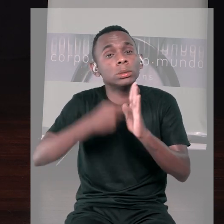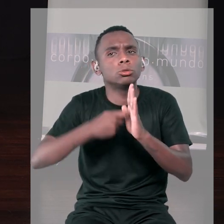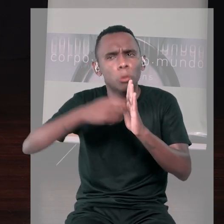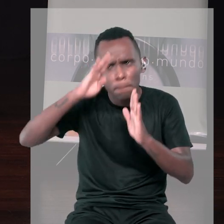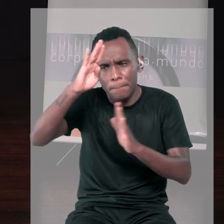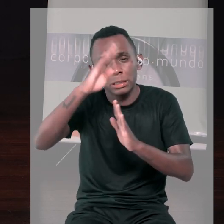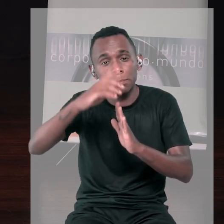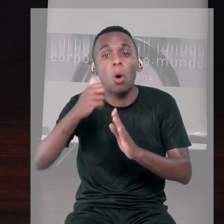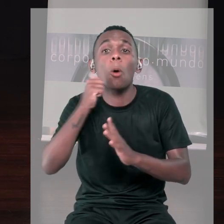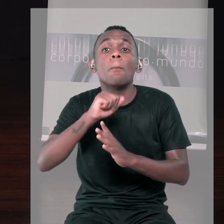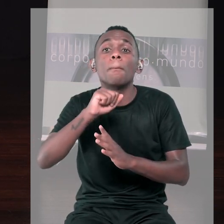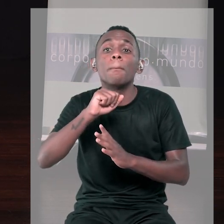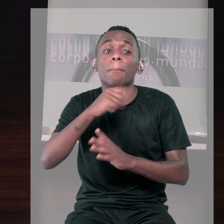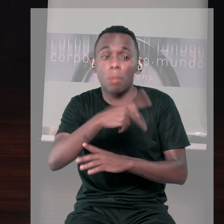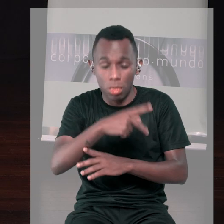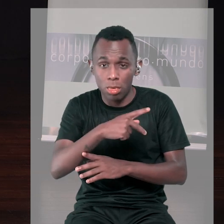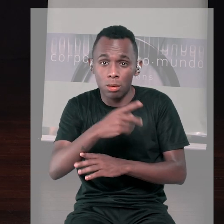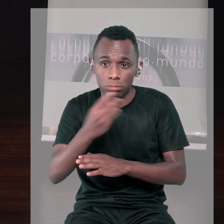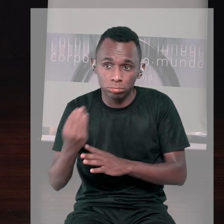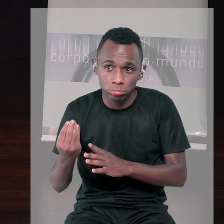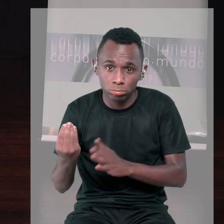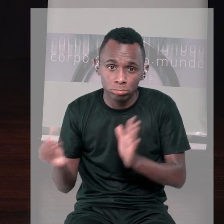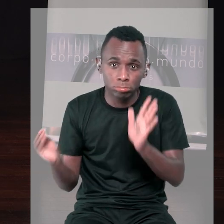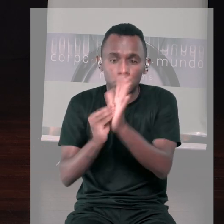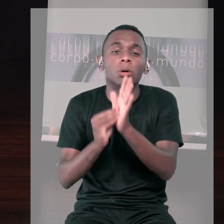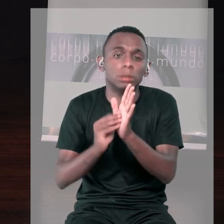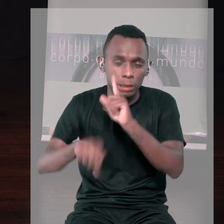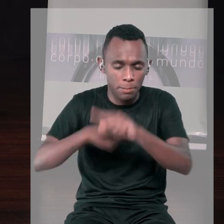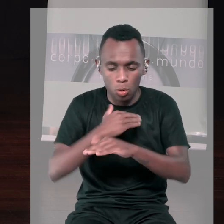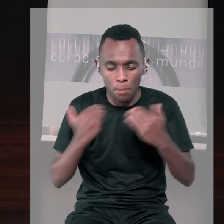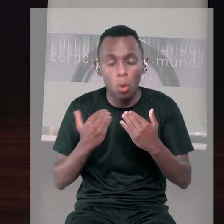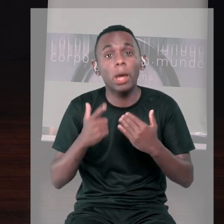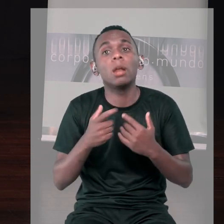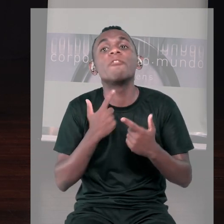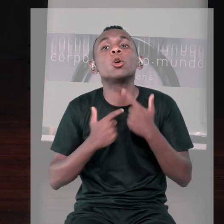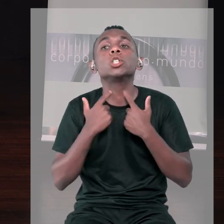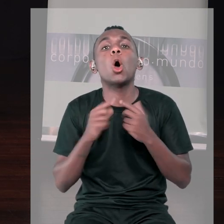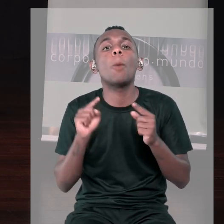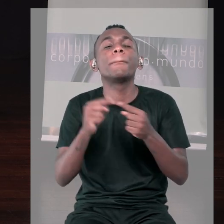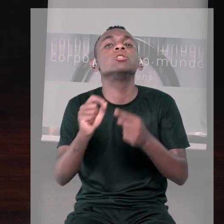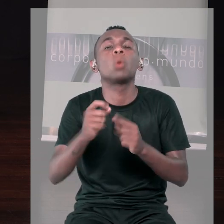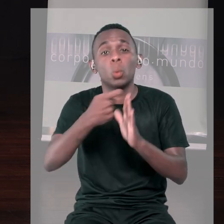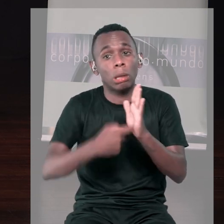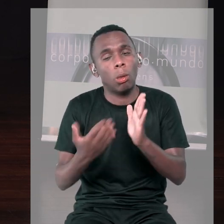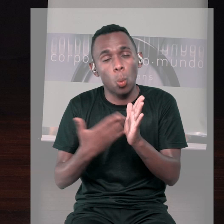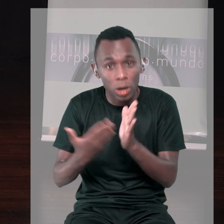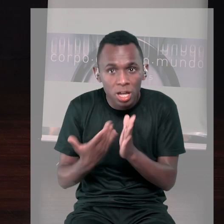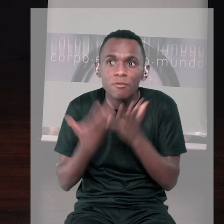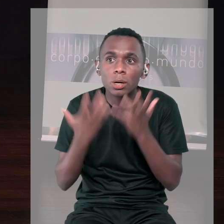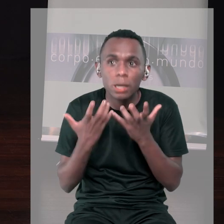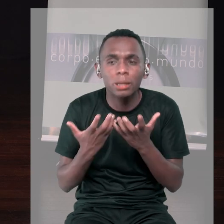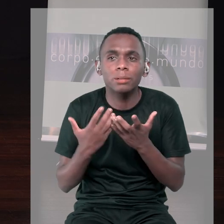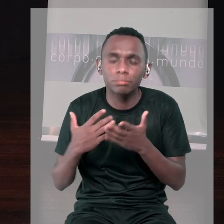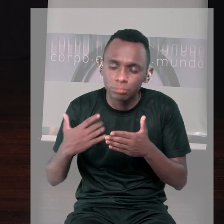sua mulher após sua morte. E ele tinha uma ambição, né, que era de que seu texto, seu livro, né, pudesse durar